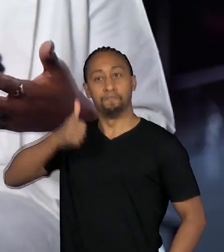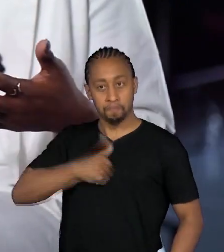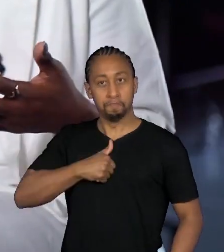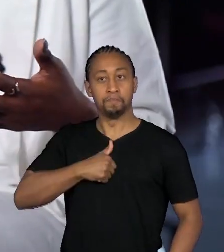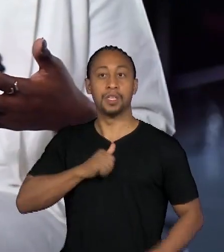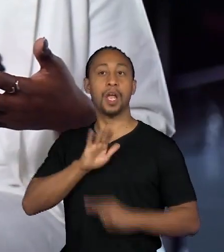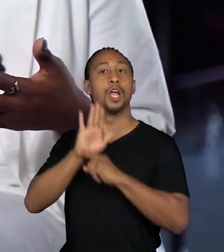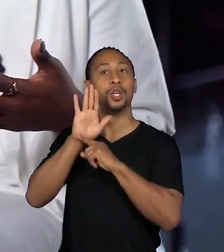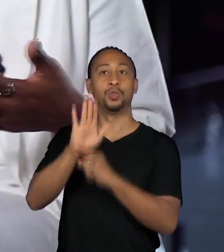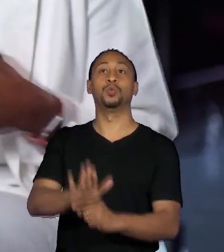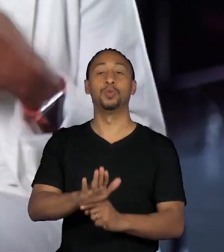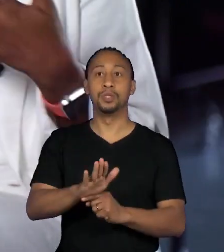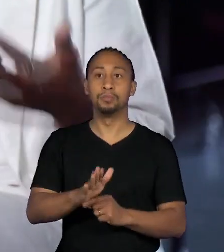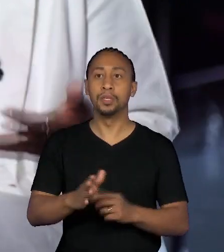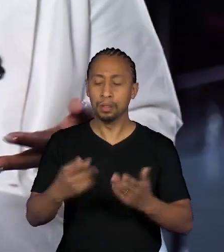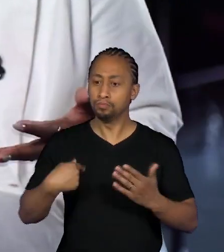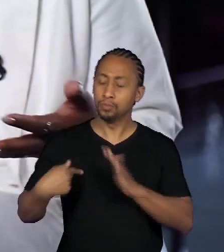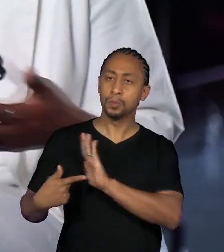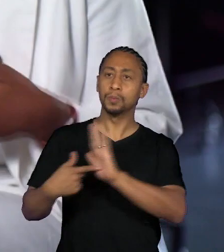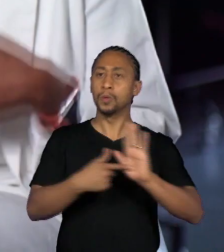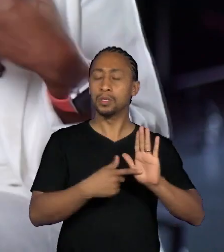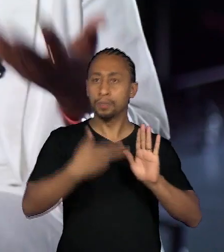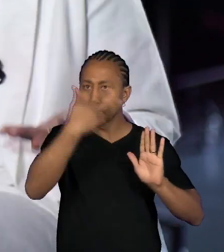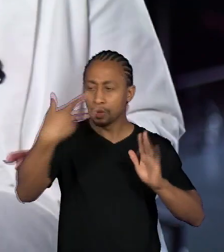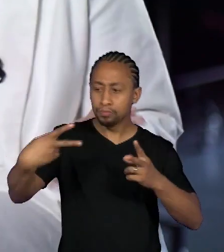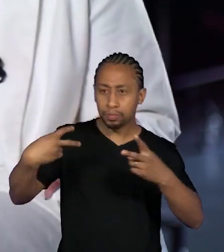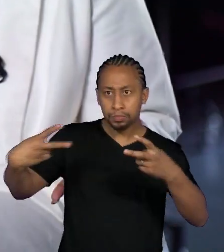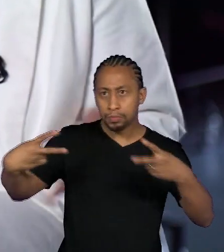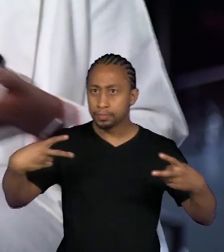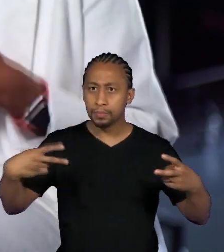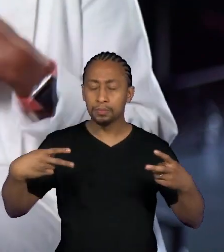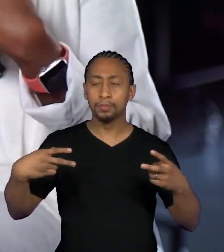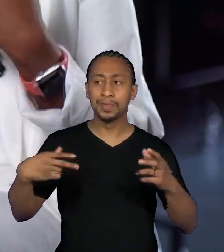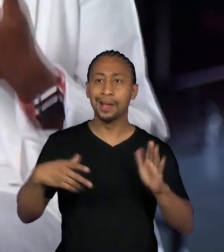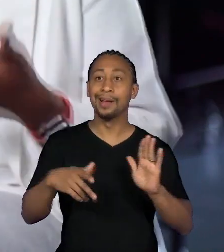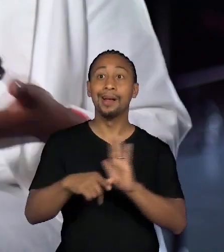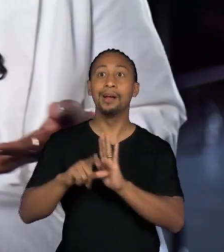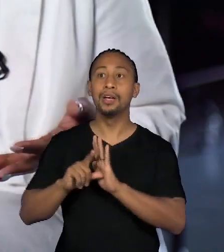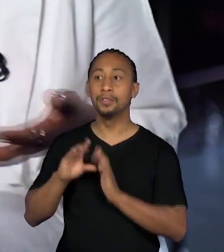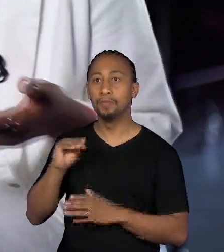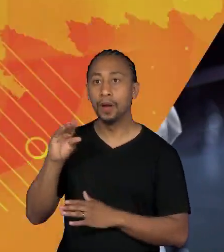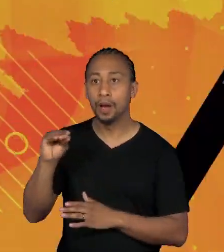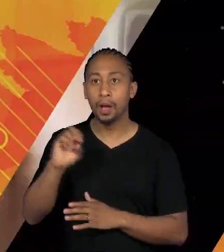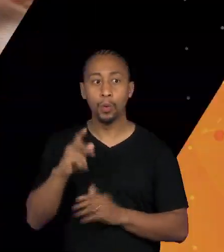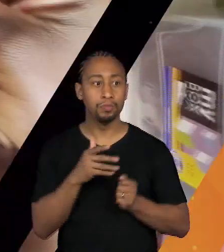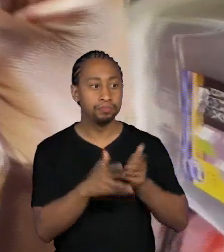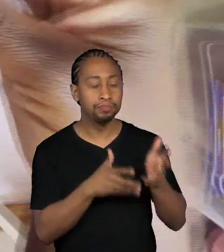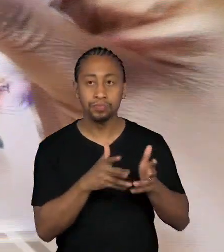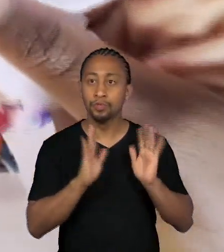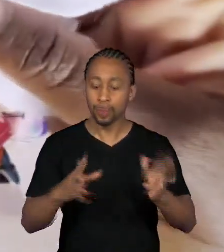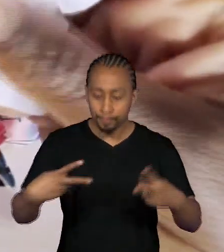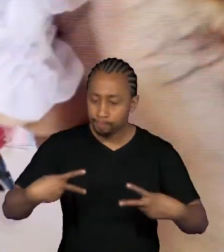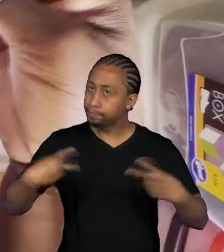nossa imagem ela é percebida mesmo antes da gente falar qualquer coisa, mesmo antes da gente se apresentar.